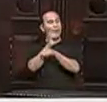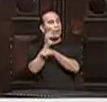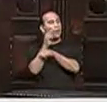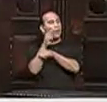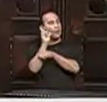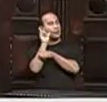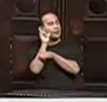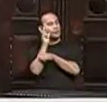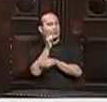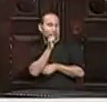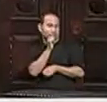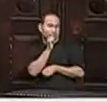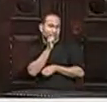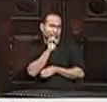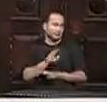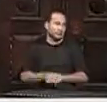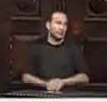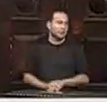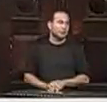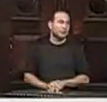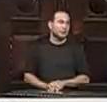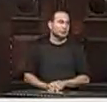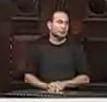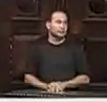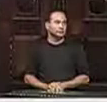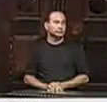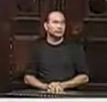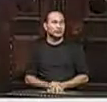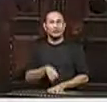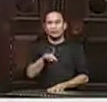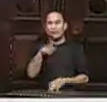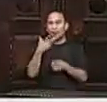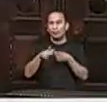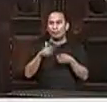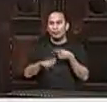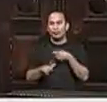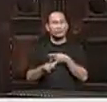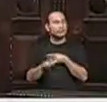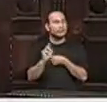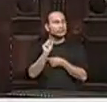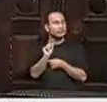debatemos uma delas, uma positiva, uma promissora, que é o problema